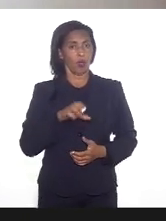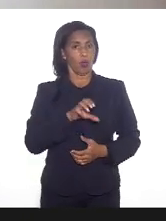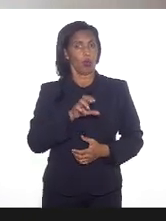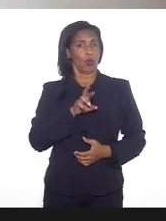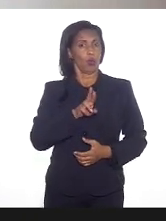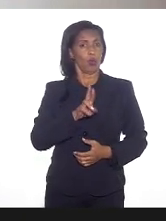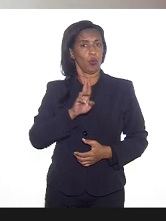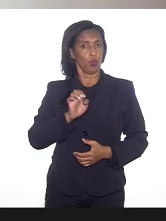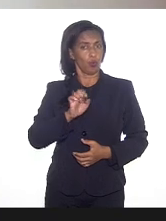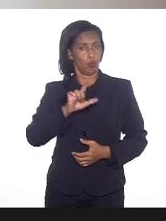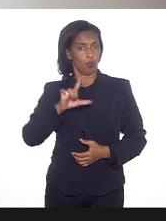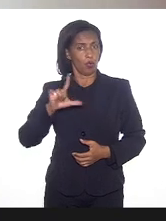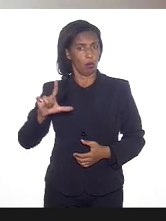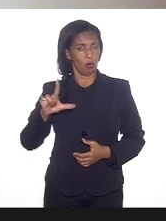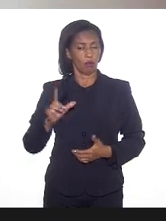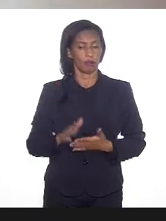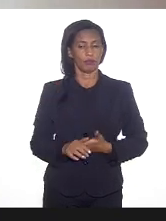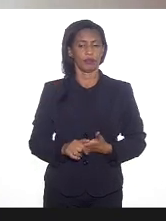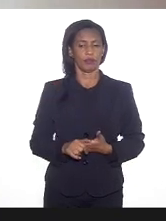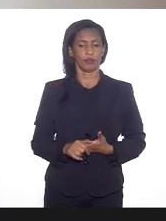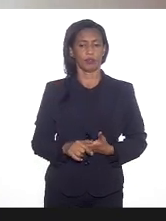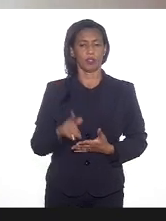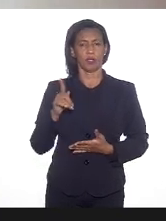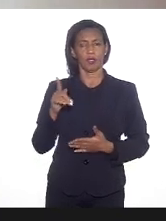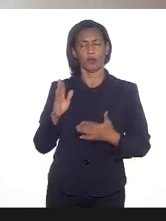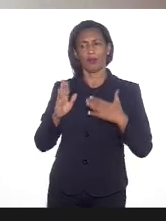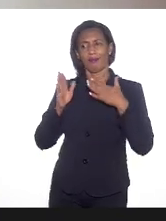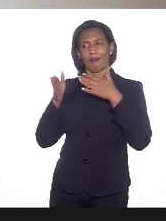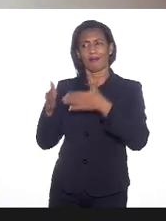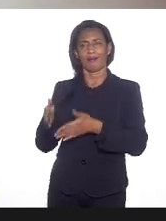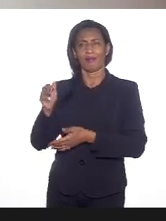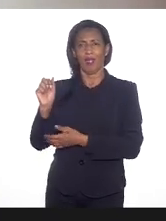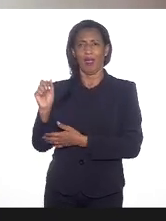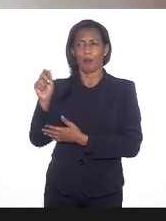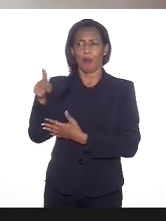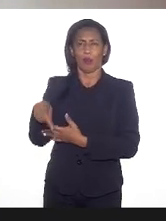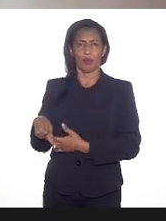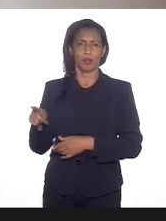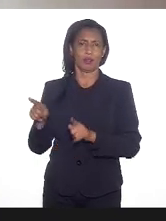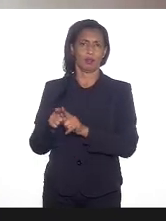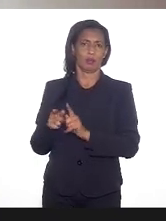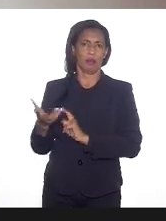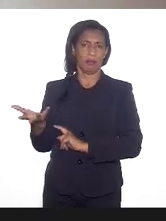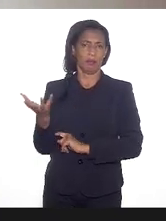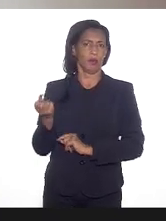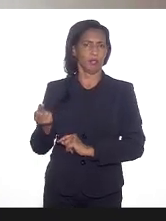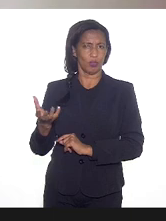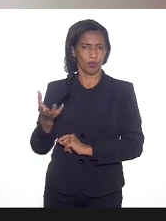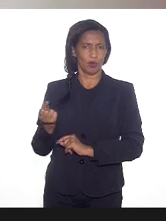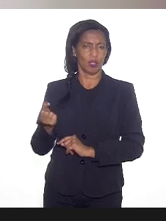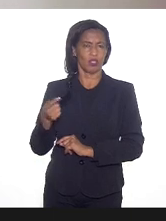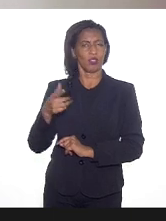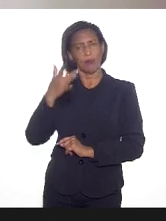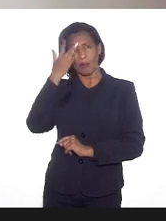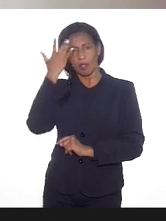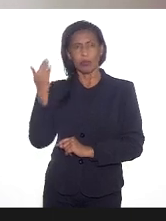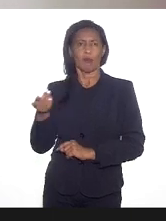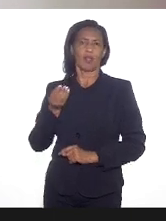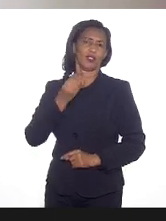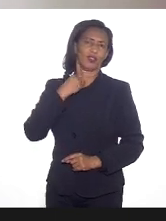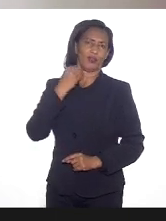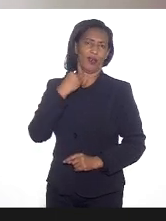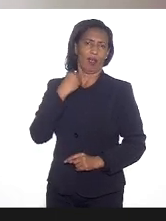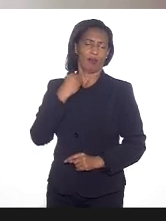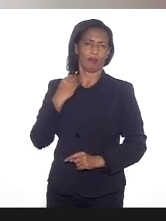estoura justamente para cima dos aposentados e pensionistas, né, dos setores mais frágeis nessa